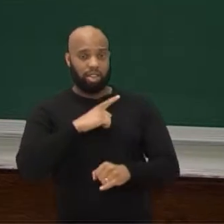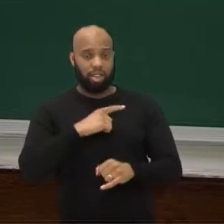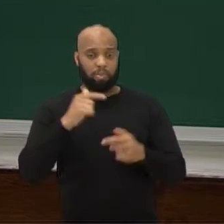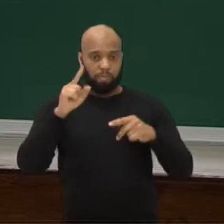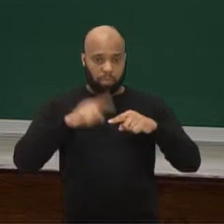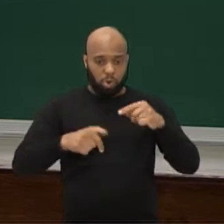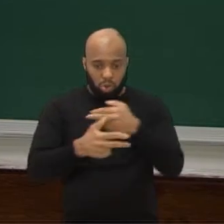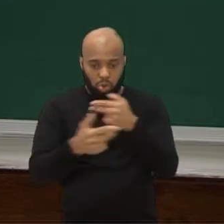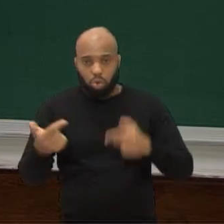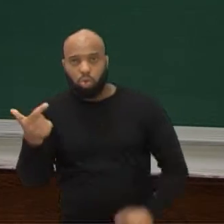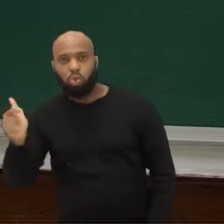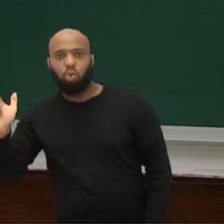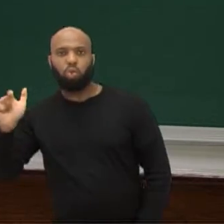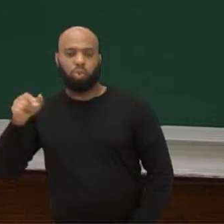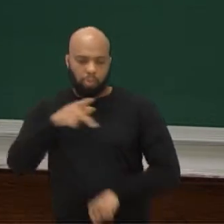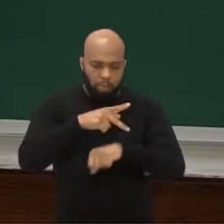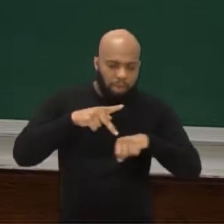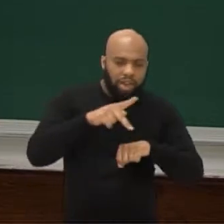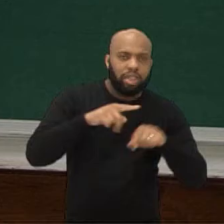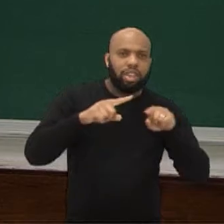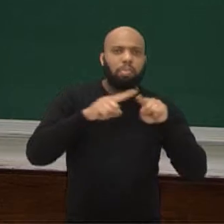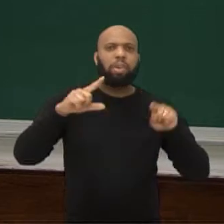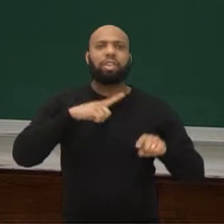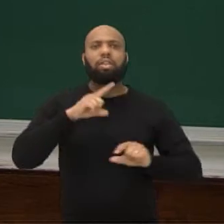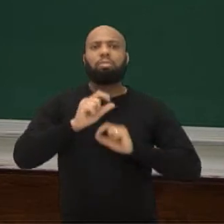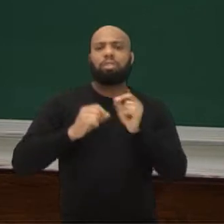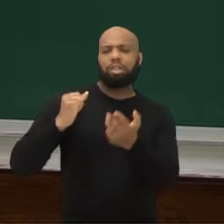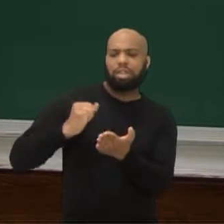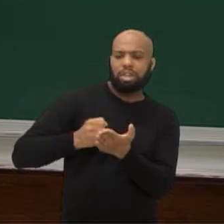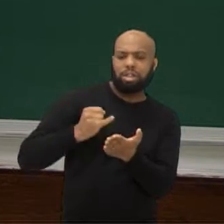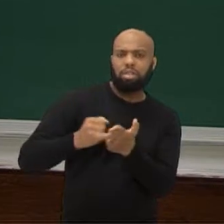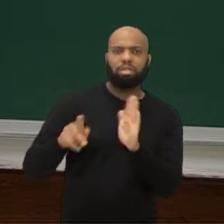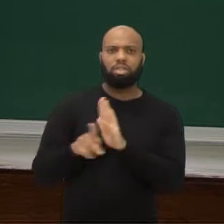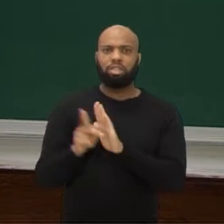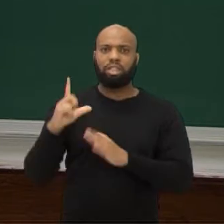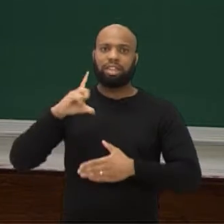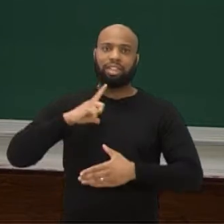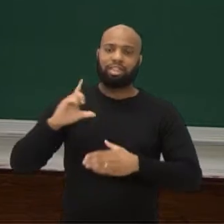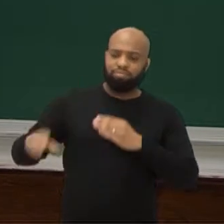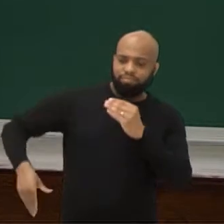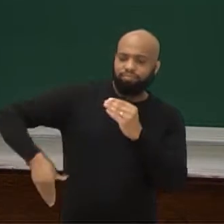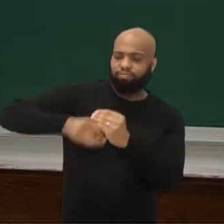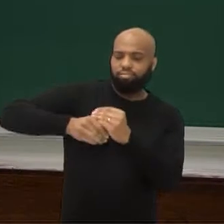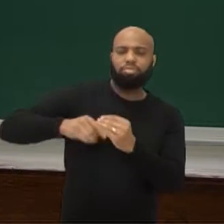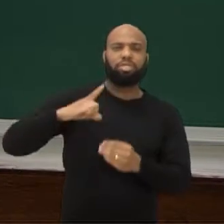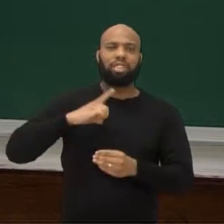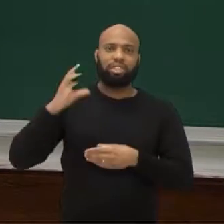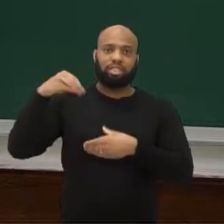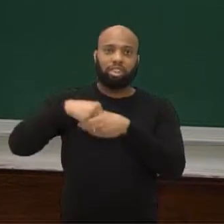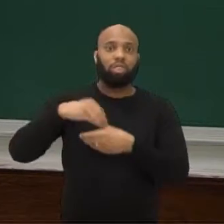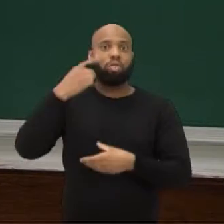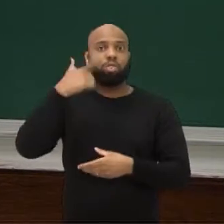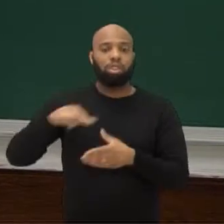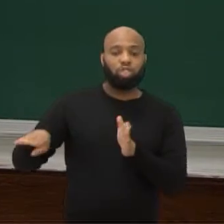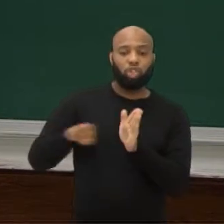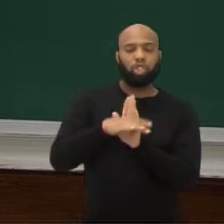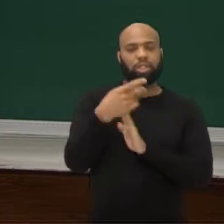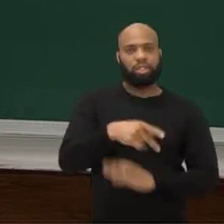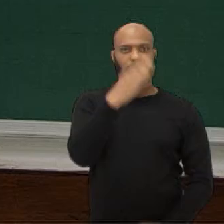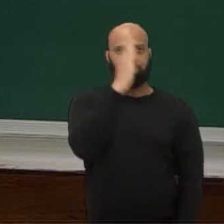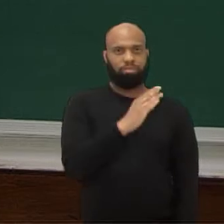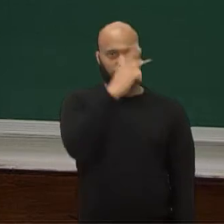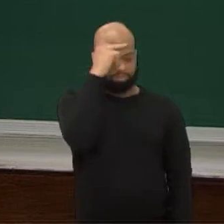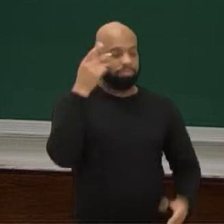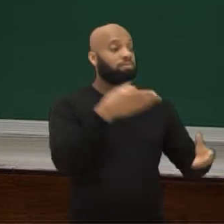outro país. Quanto esse produto tem de valor agregado para poder chegar até o brasileiro que o